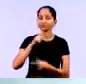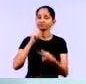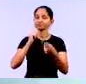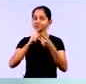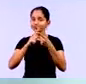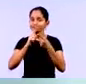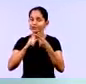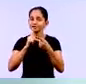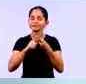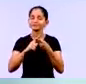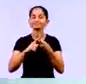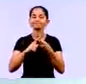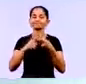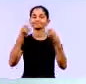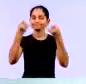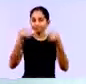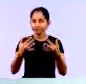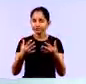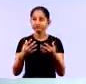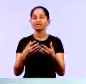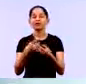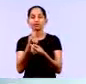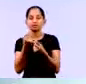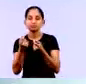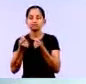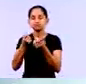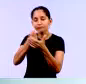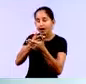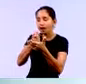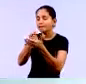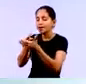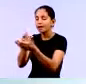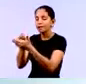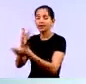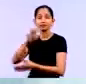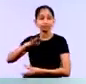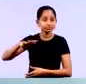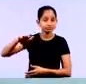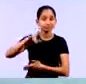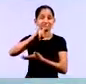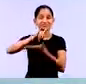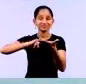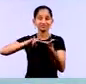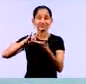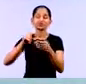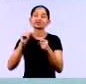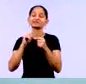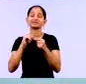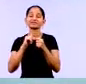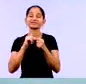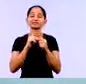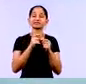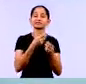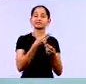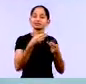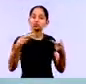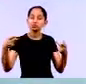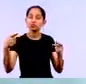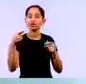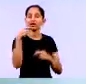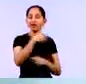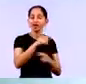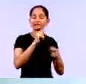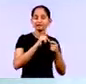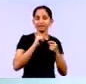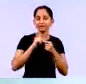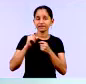quê? Porque esses custos, esses gastos gerais, eu vou ter que ratear entre os produtos. Eu